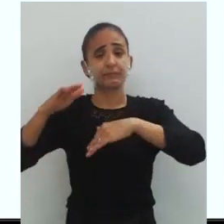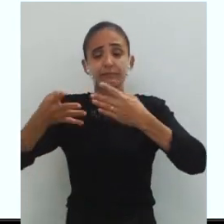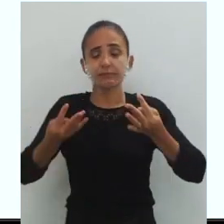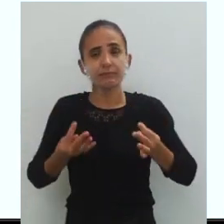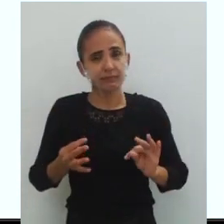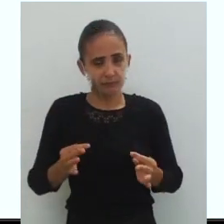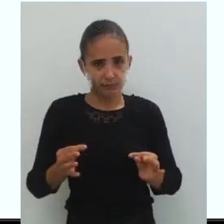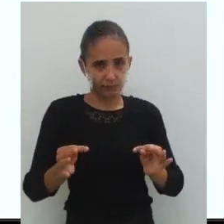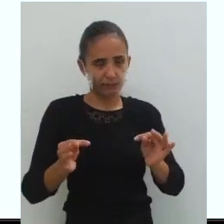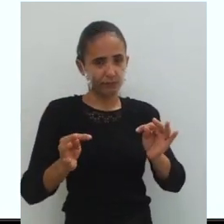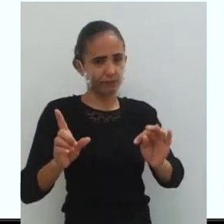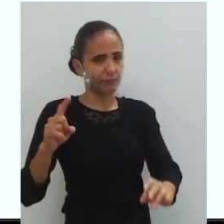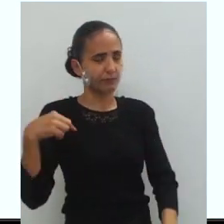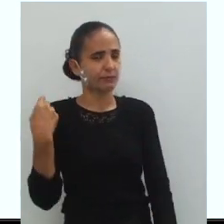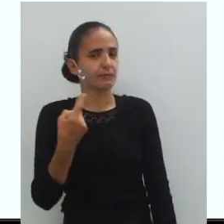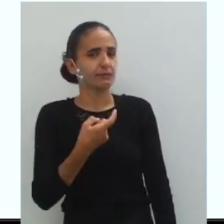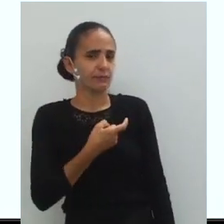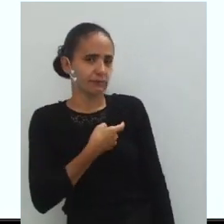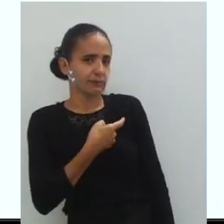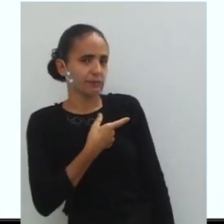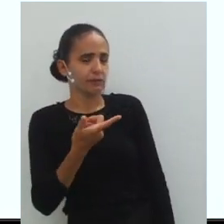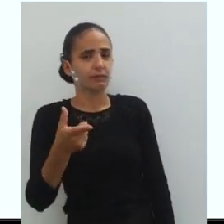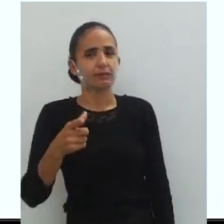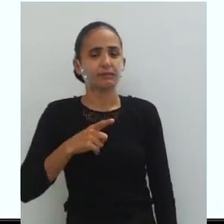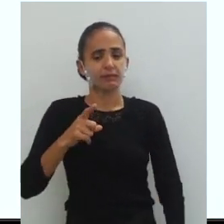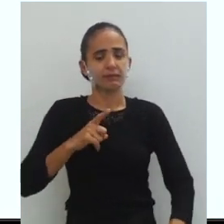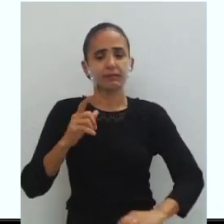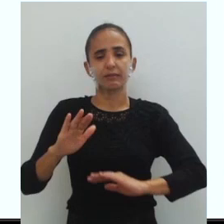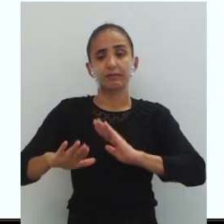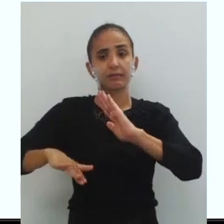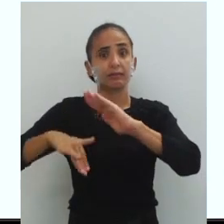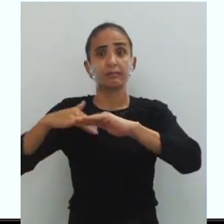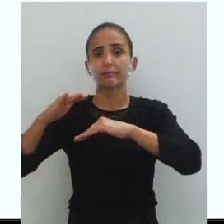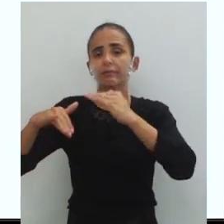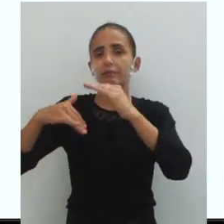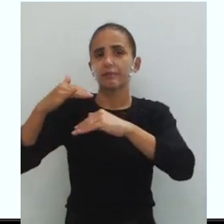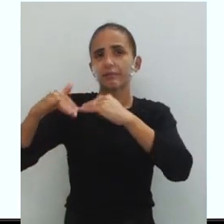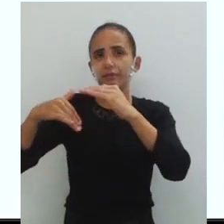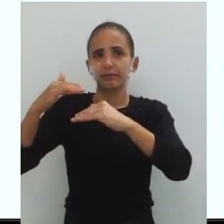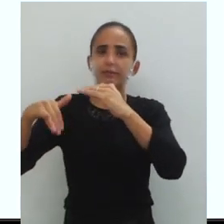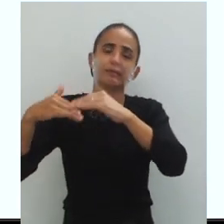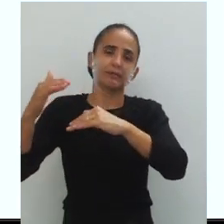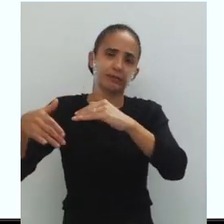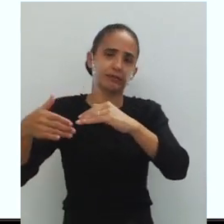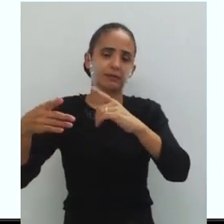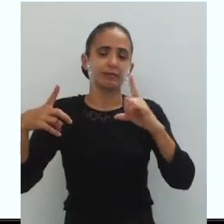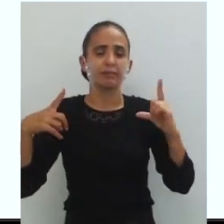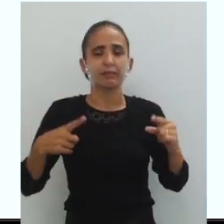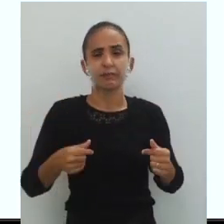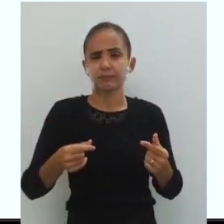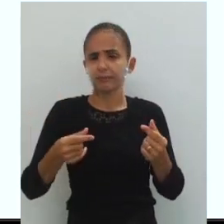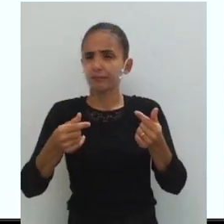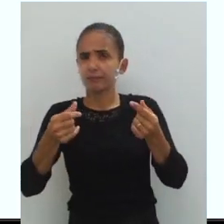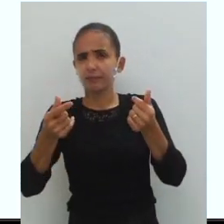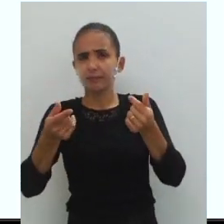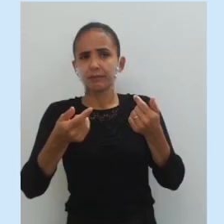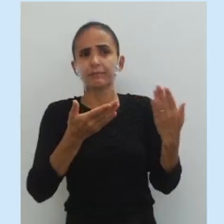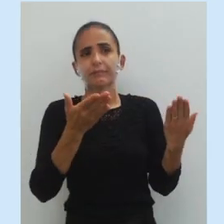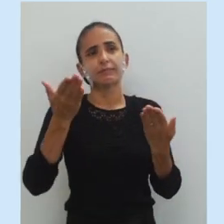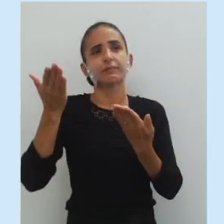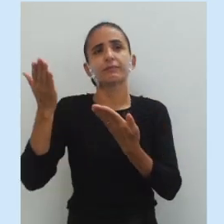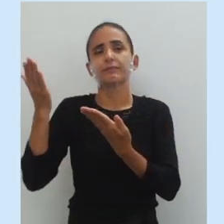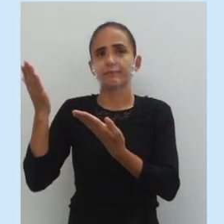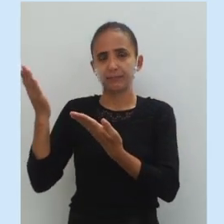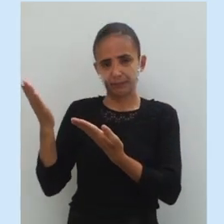difusões tecnológicas, a gente tem a disponibilidade de financiamento. Observe aí